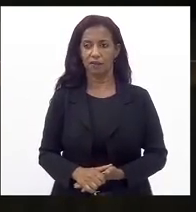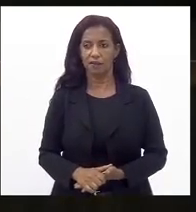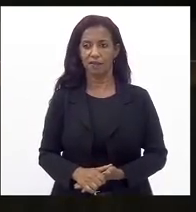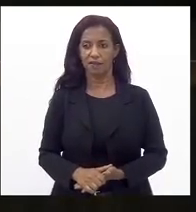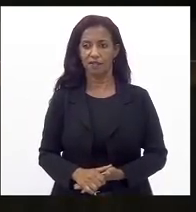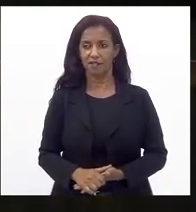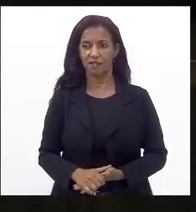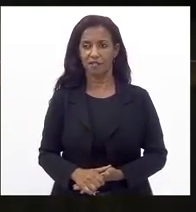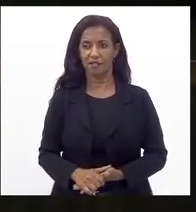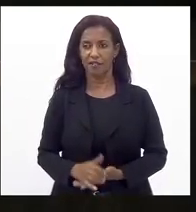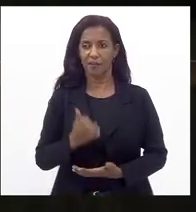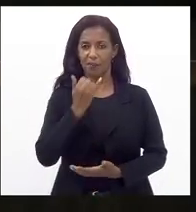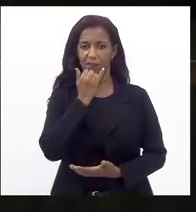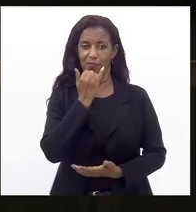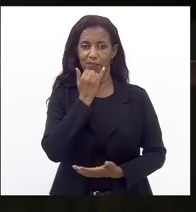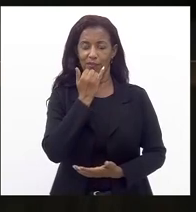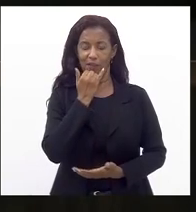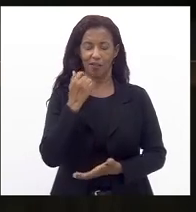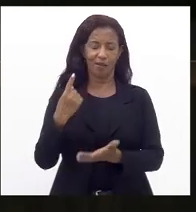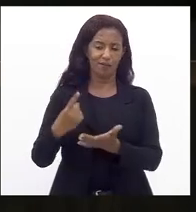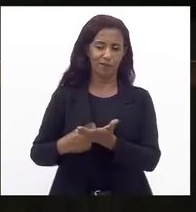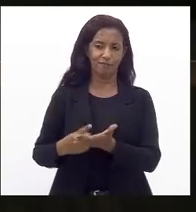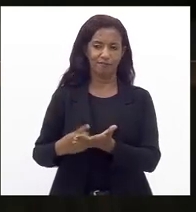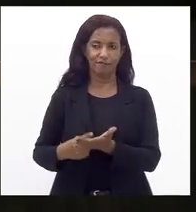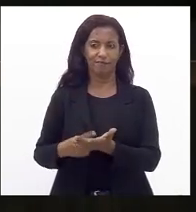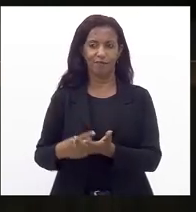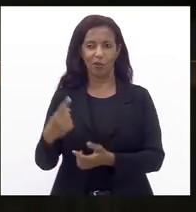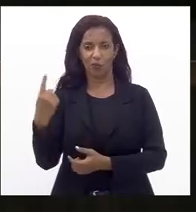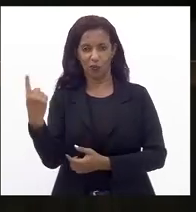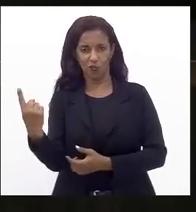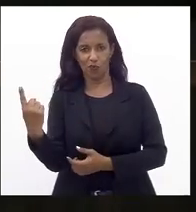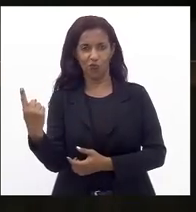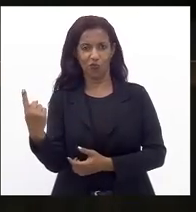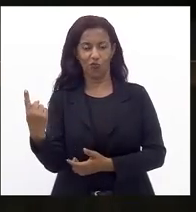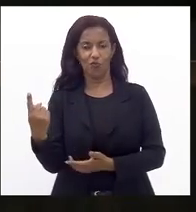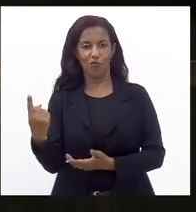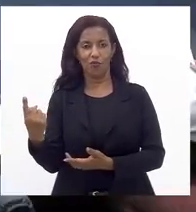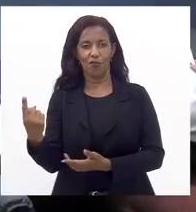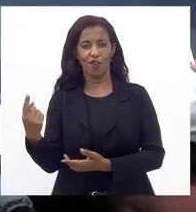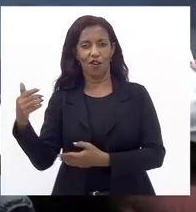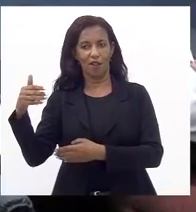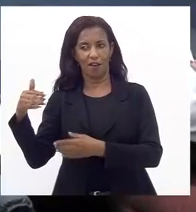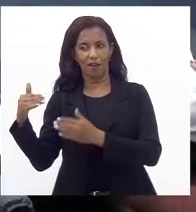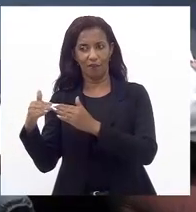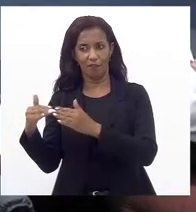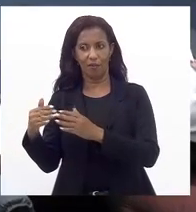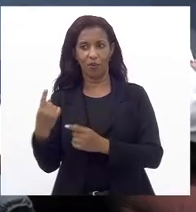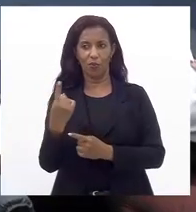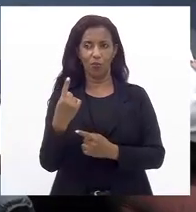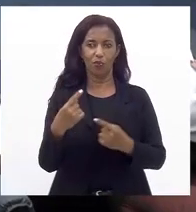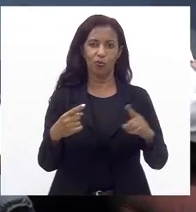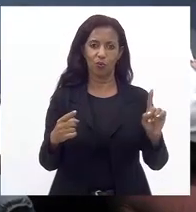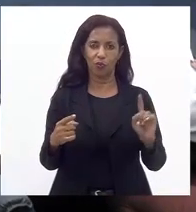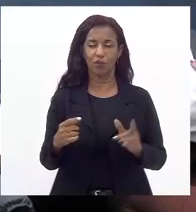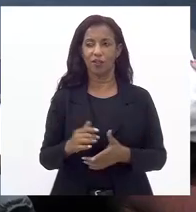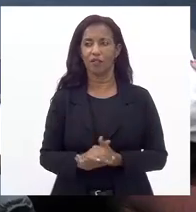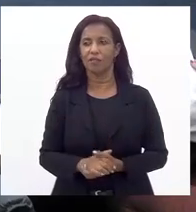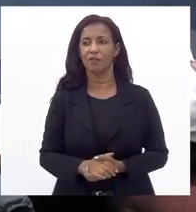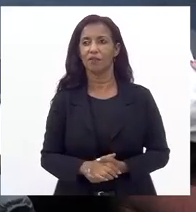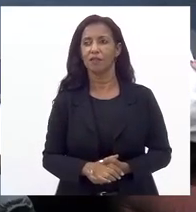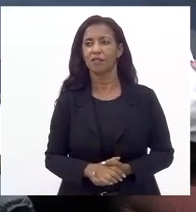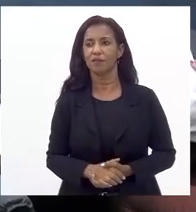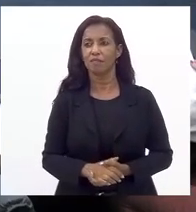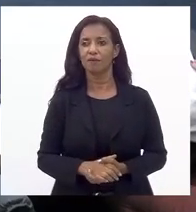perdão perdão nós fizemos um acordo um volta Paulo um caminho favor outro contrário Se alguém quiser ela